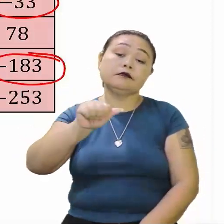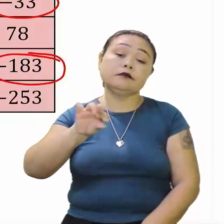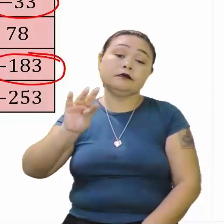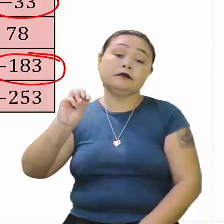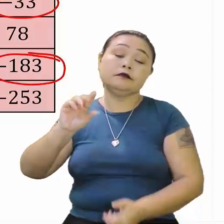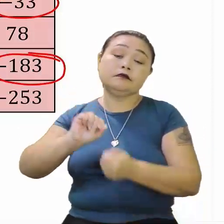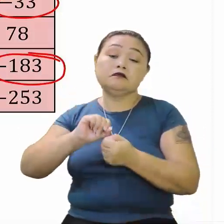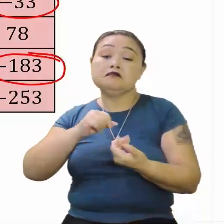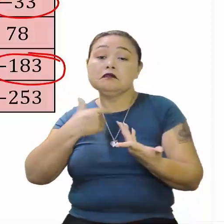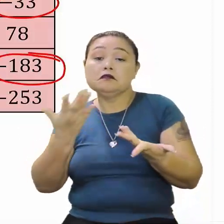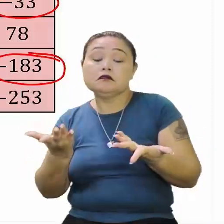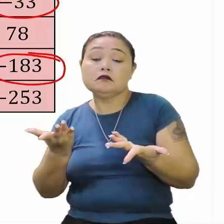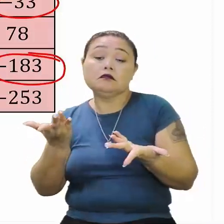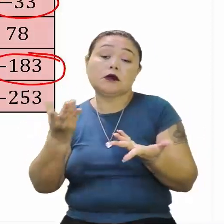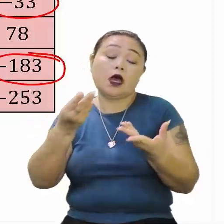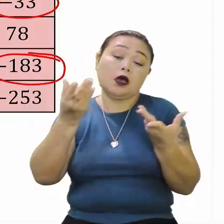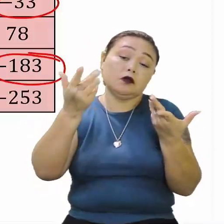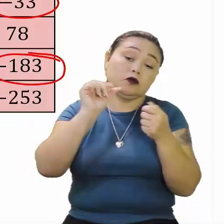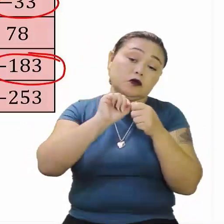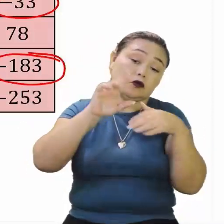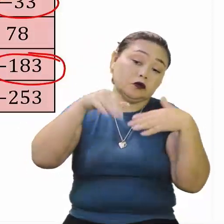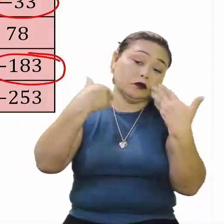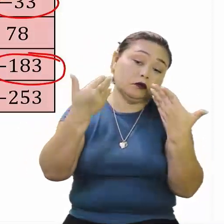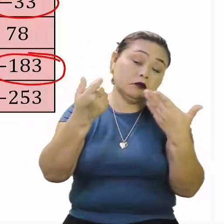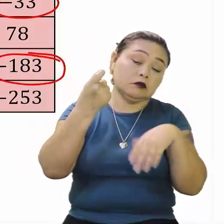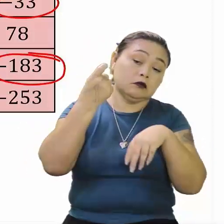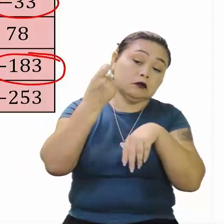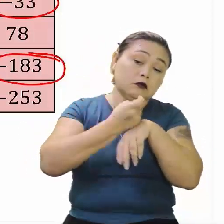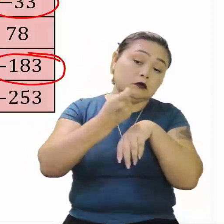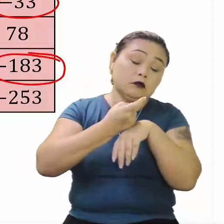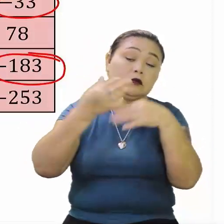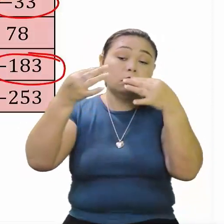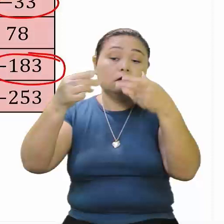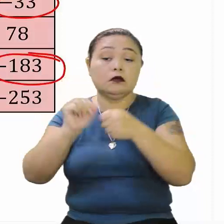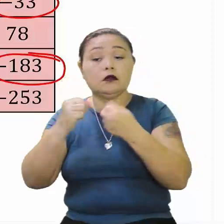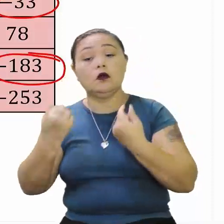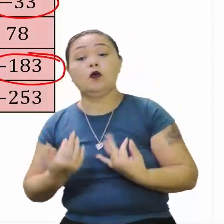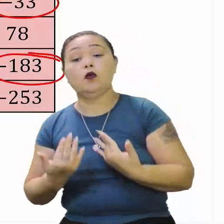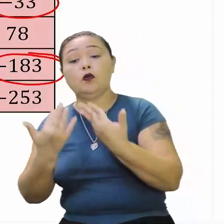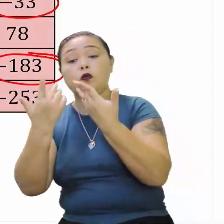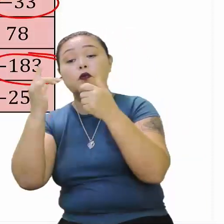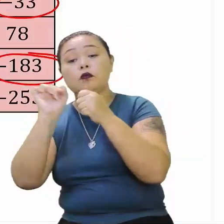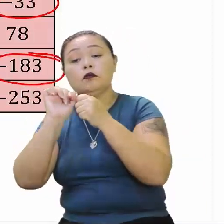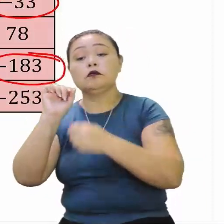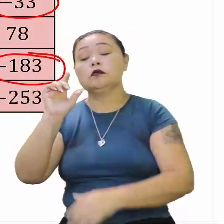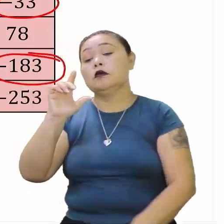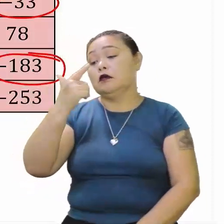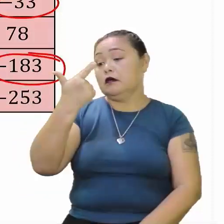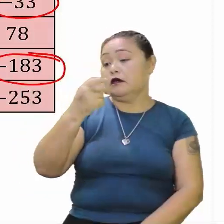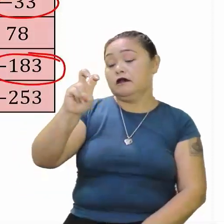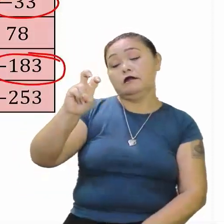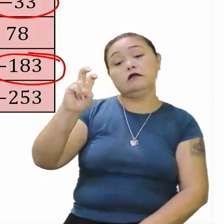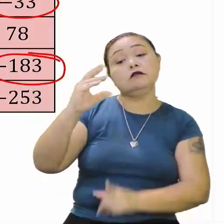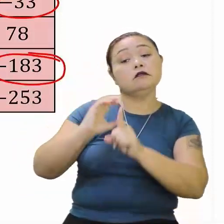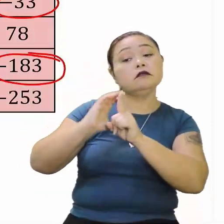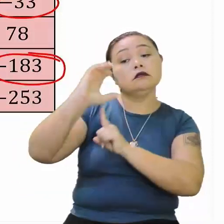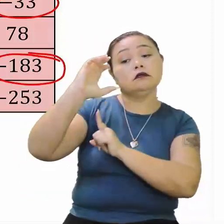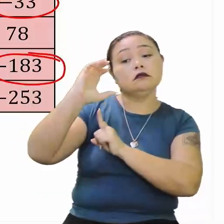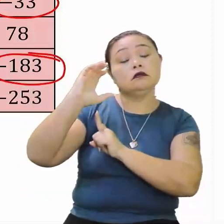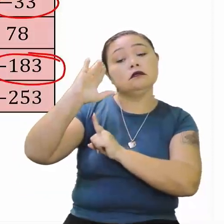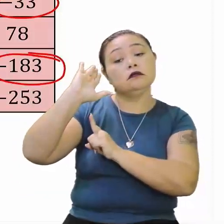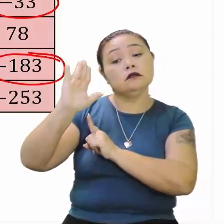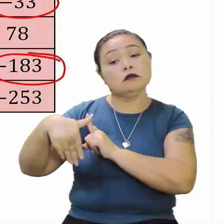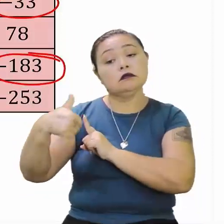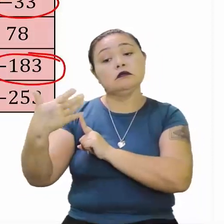sólido ou gasoso? Claro que é gasoso, porque 25 graus nós estamos, olha só, ela já